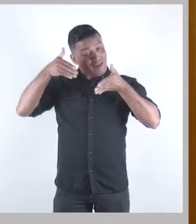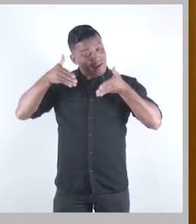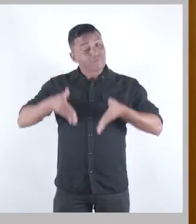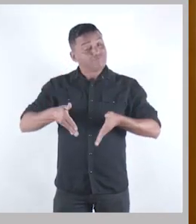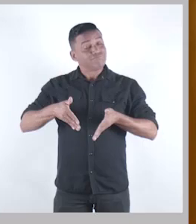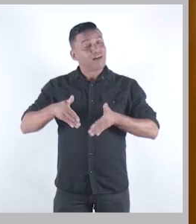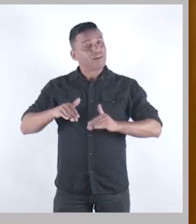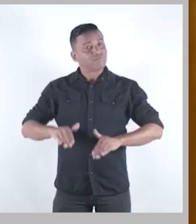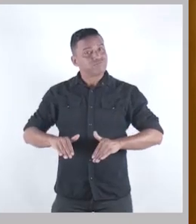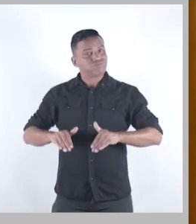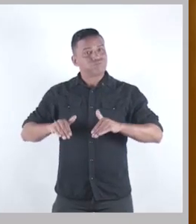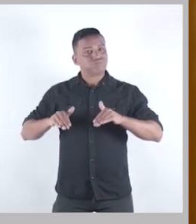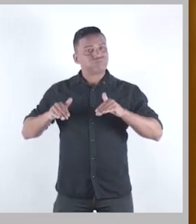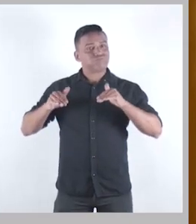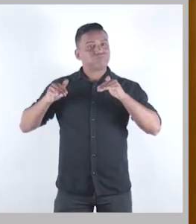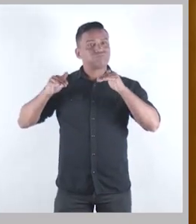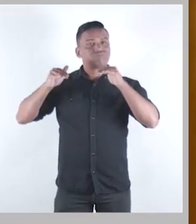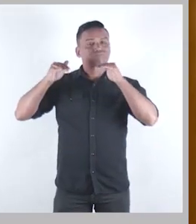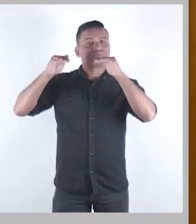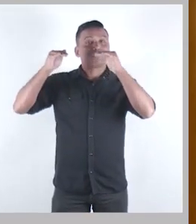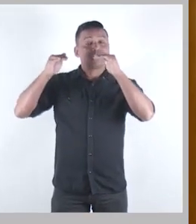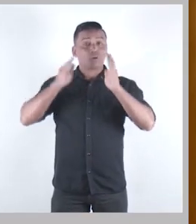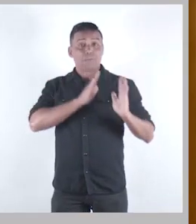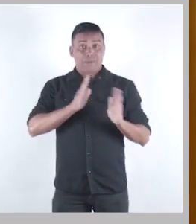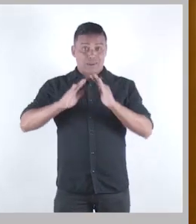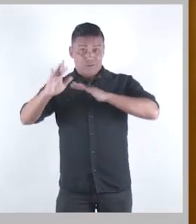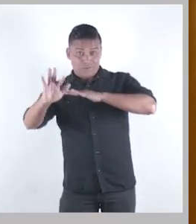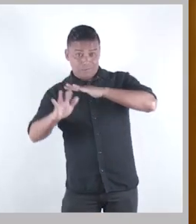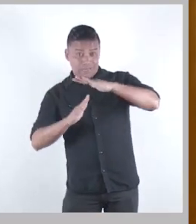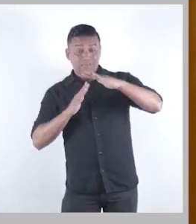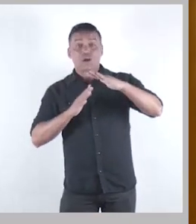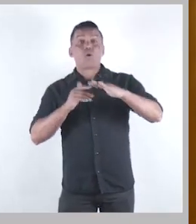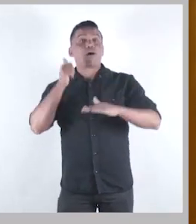nesse período da migração, a minha mãe